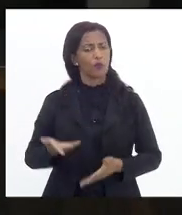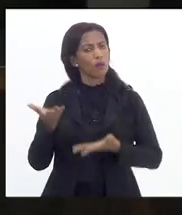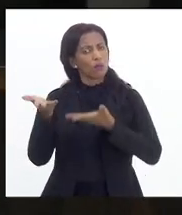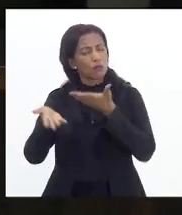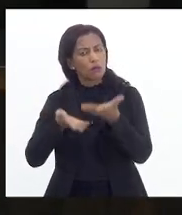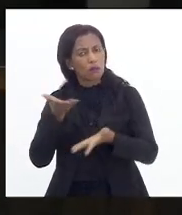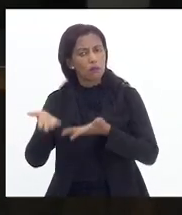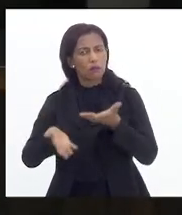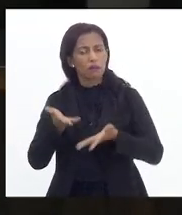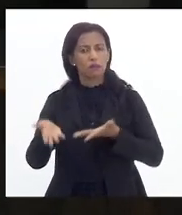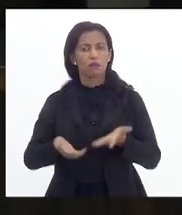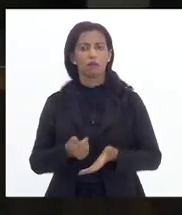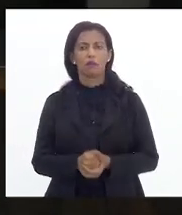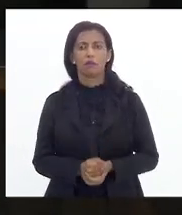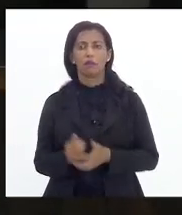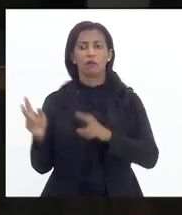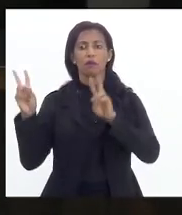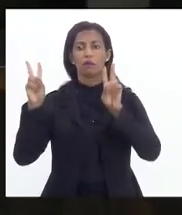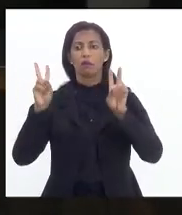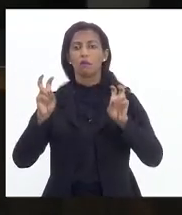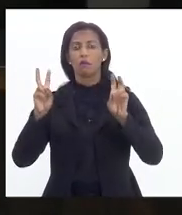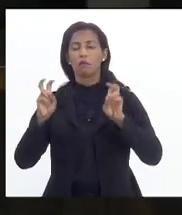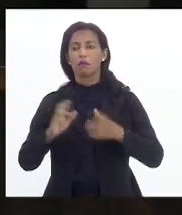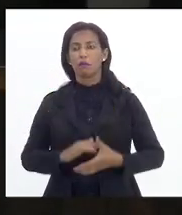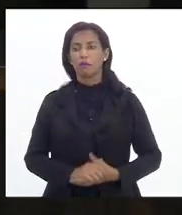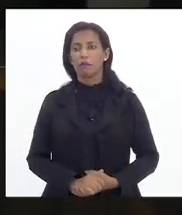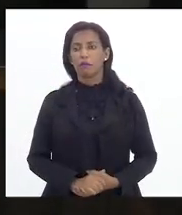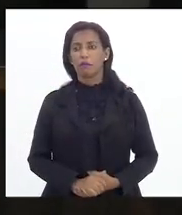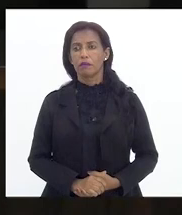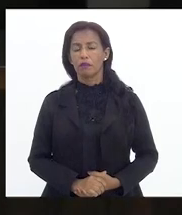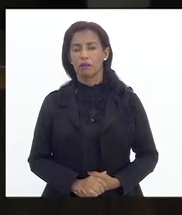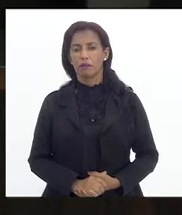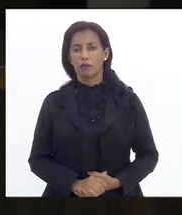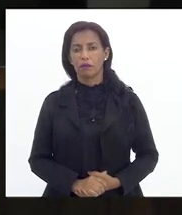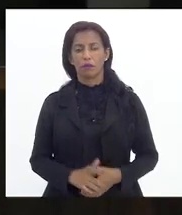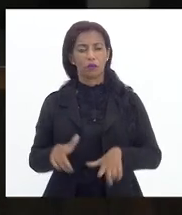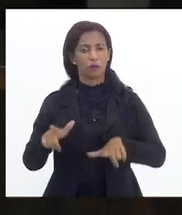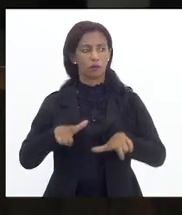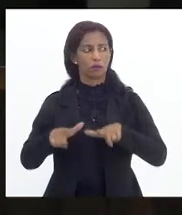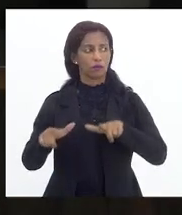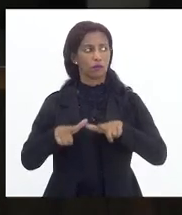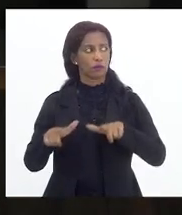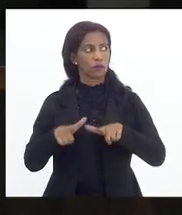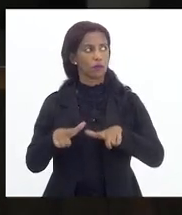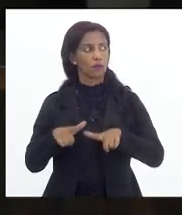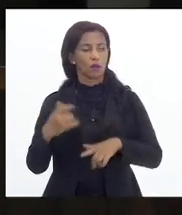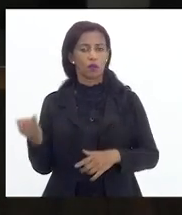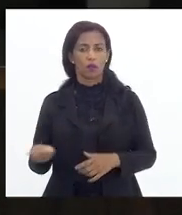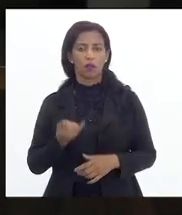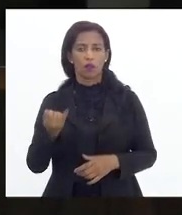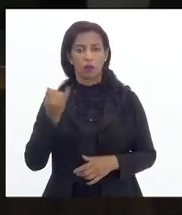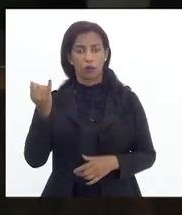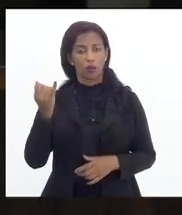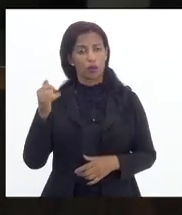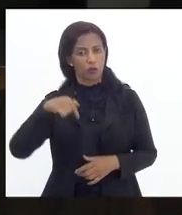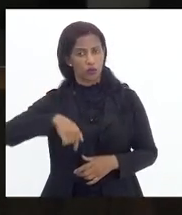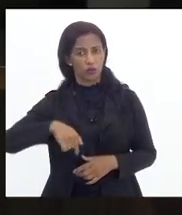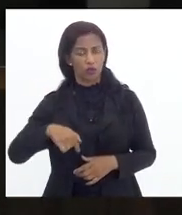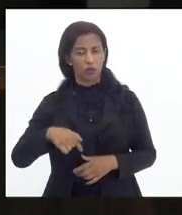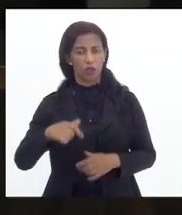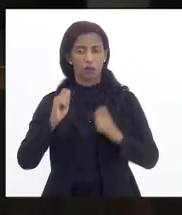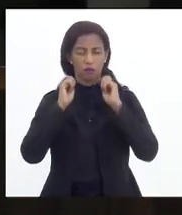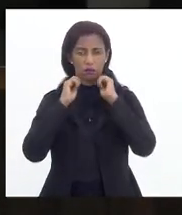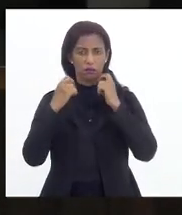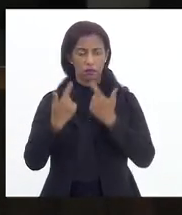tratam e do tema um dos Servidores temas importantes e caros aqui para esta casa